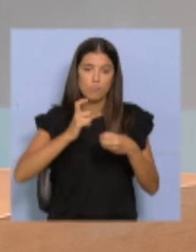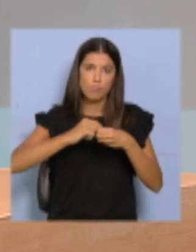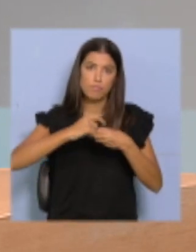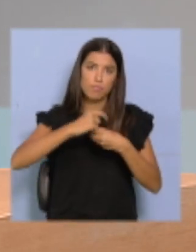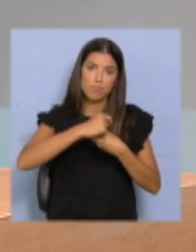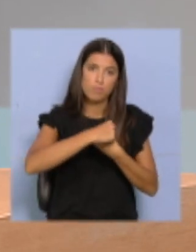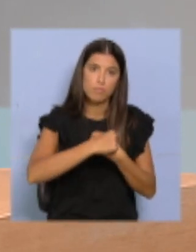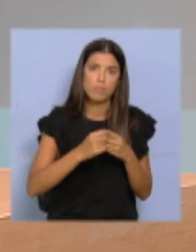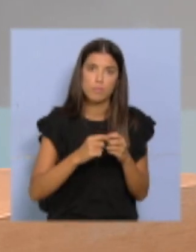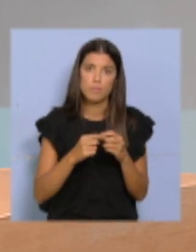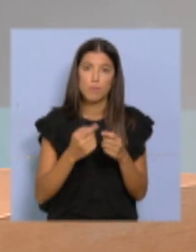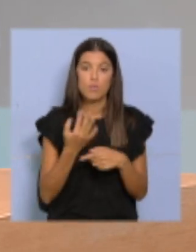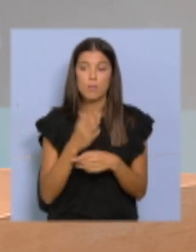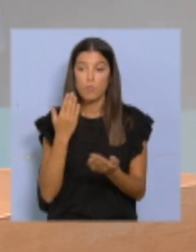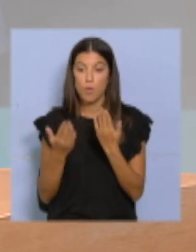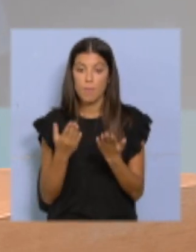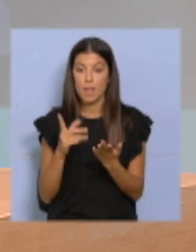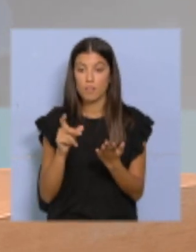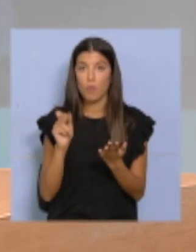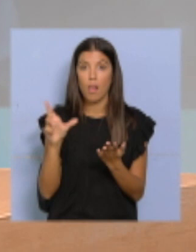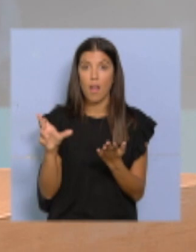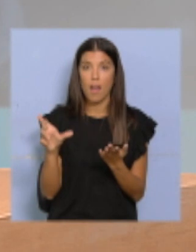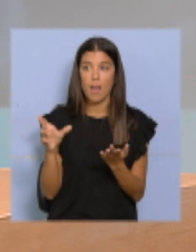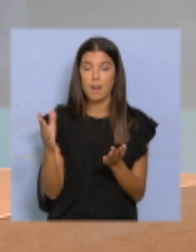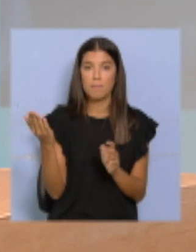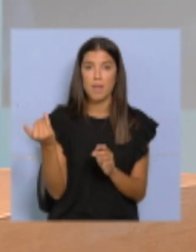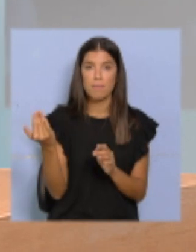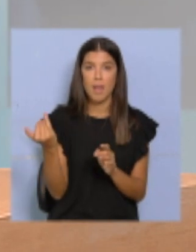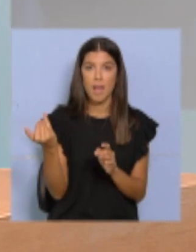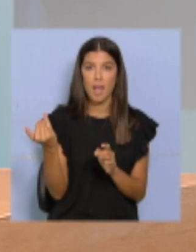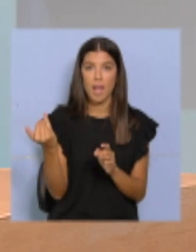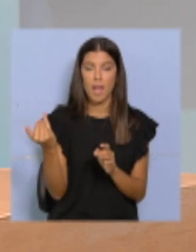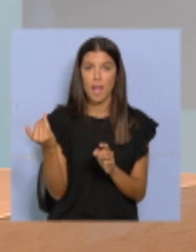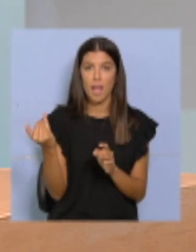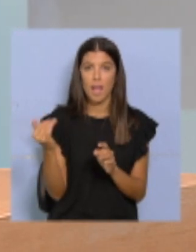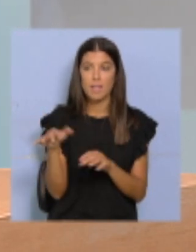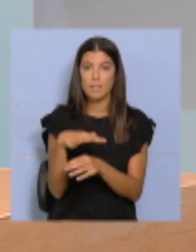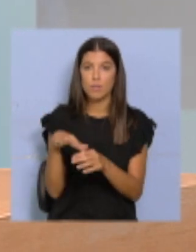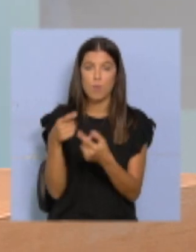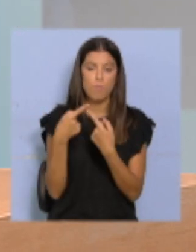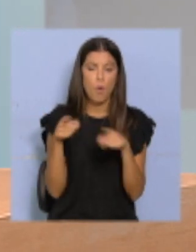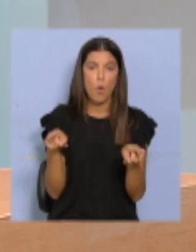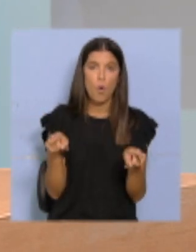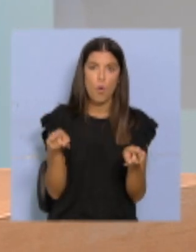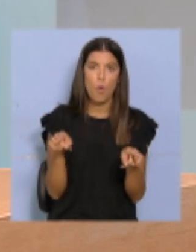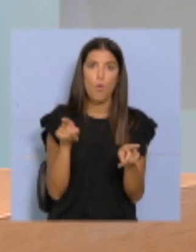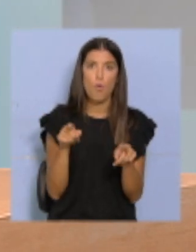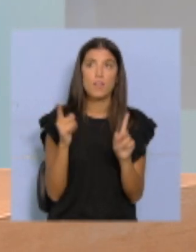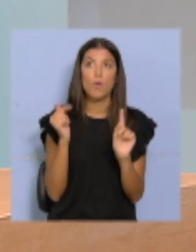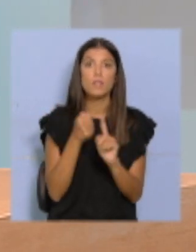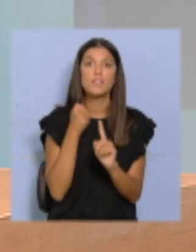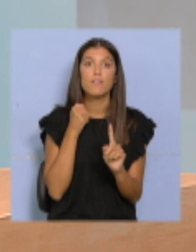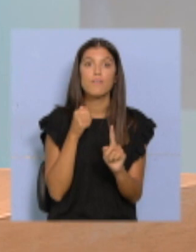que, por exemplo, comparando com um lar, isso já não existe. A situação é muito diferente. E aqui o desafio é tentar passar